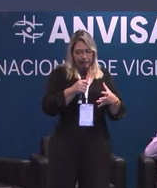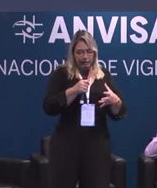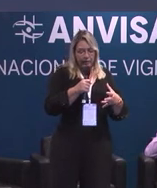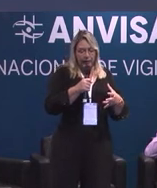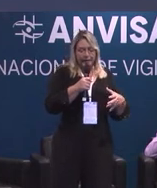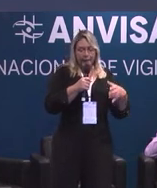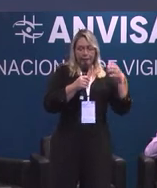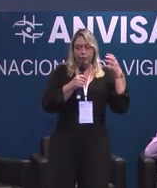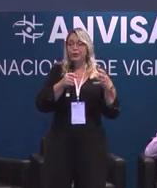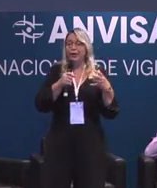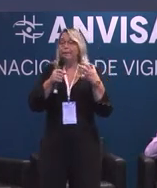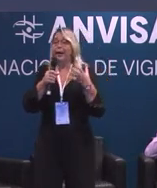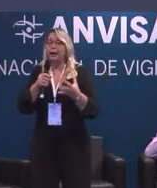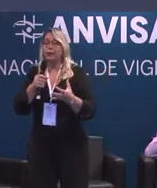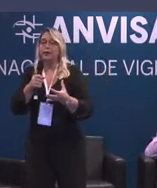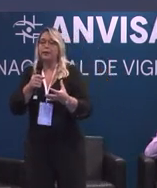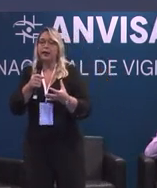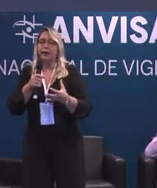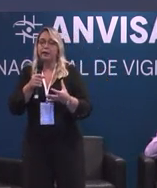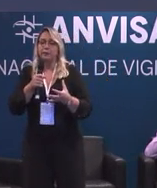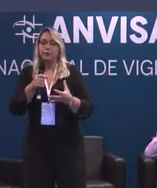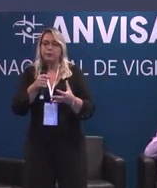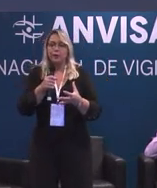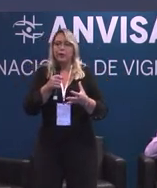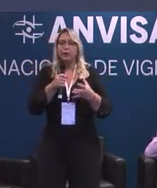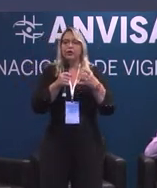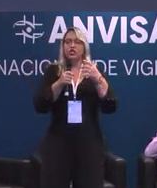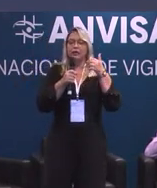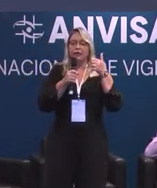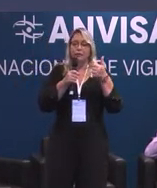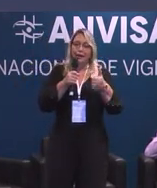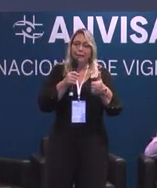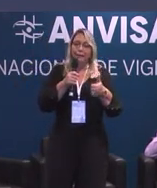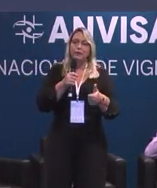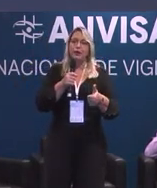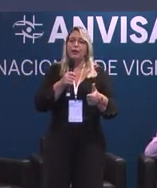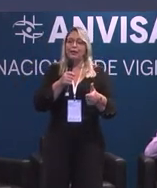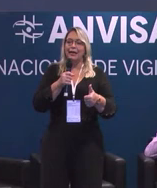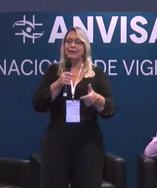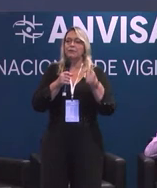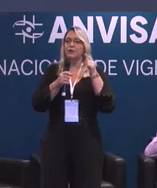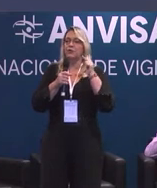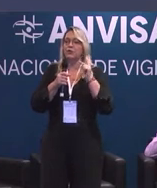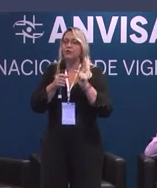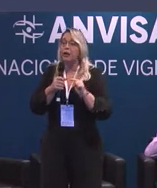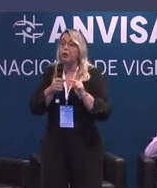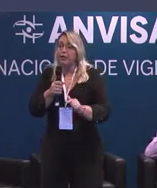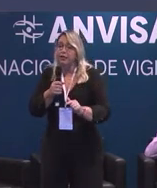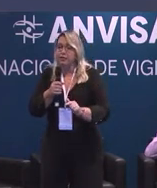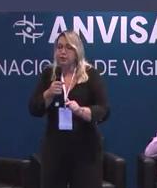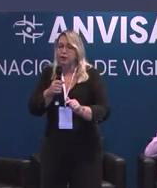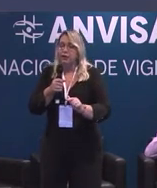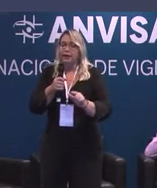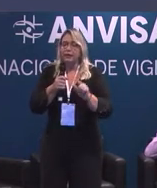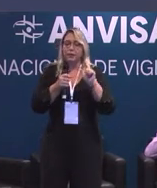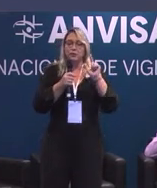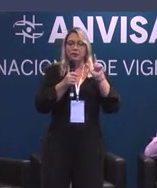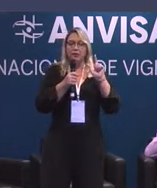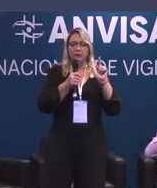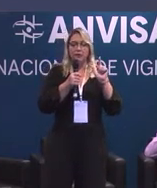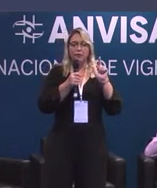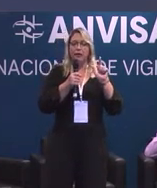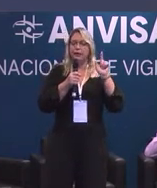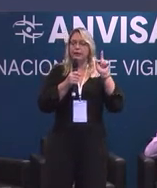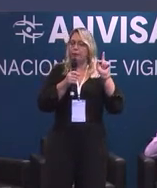adiante. Depende do trabalho que entregamos. Porque quando a gente entrega um trabalho de qualidade, as pessoas valorizam e as pessoas